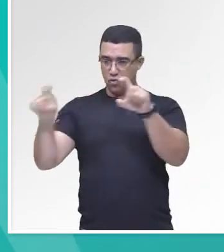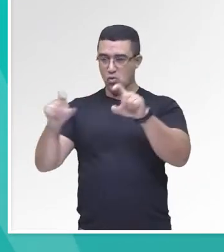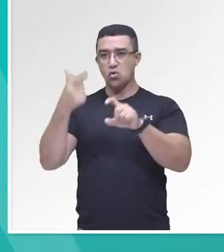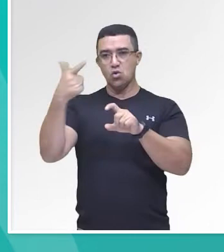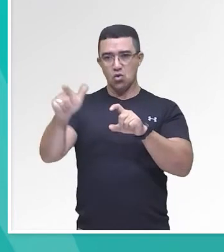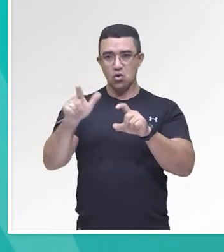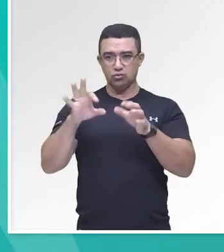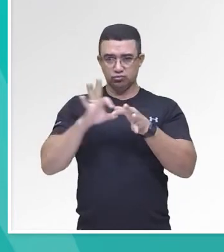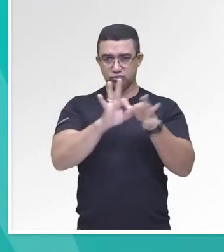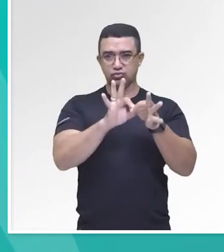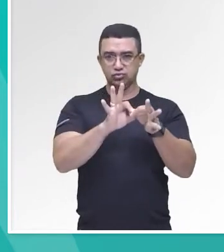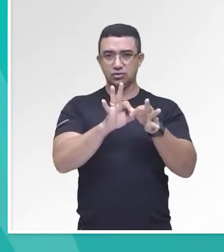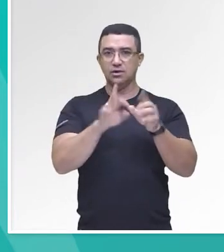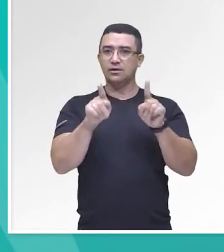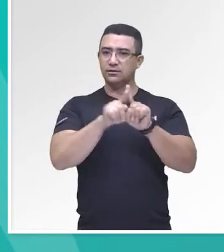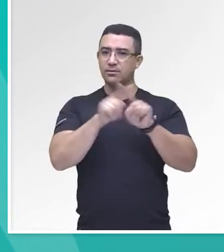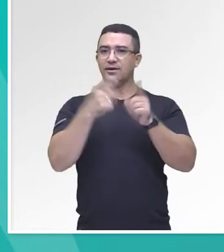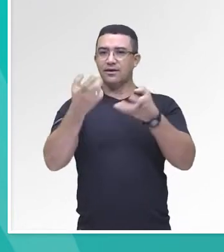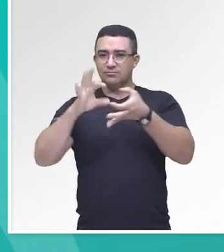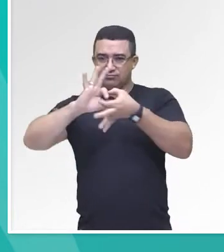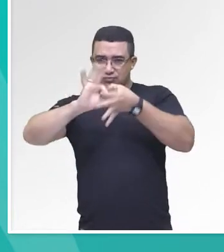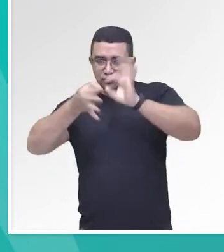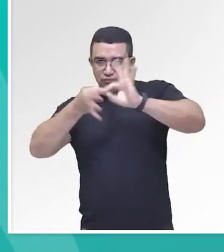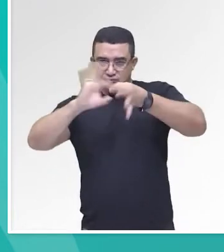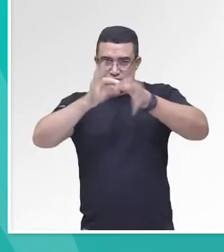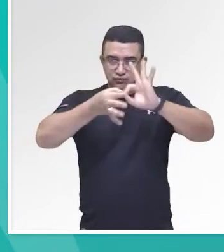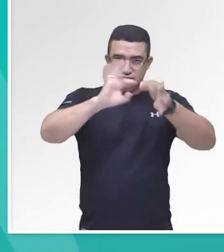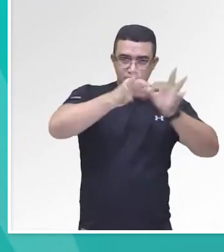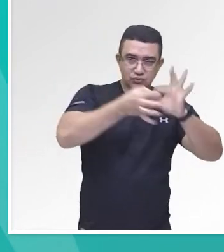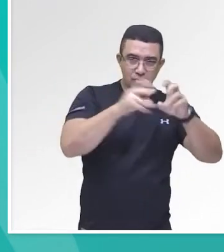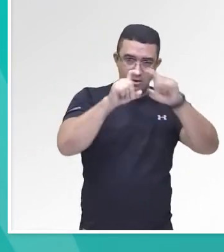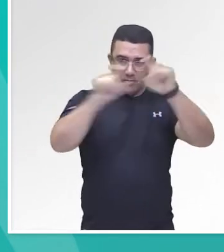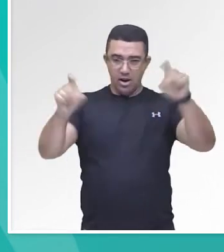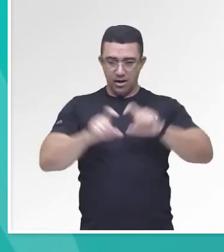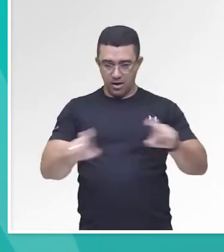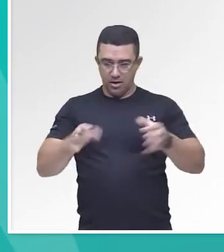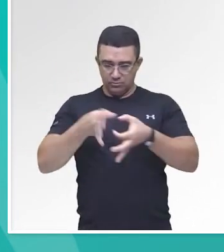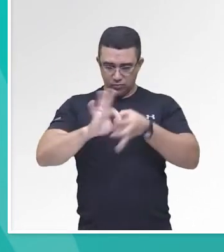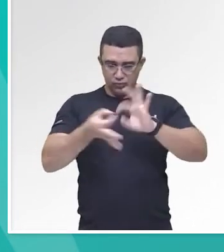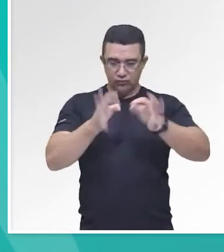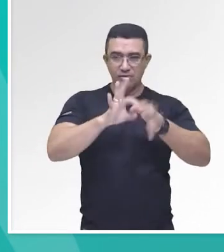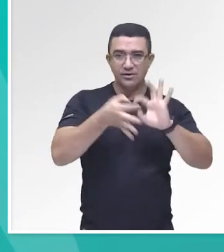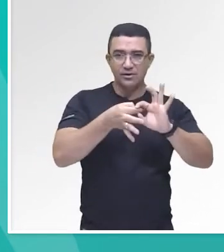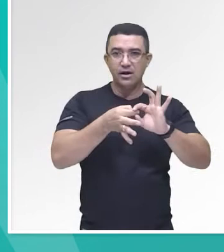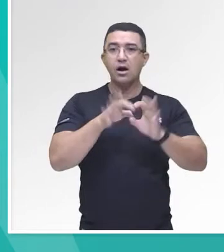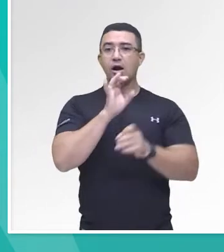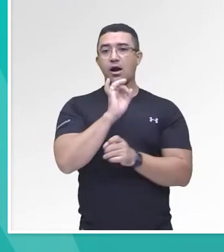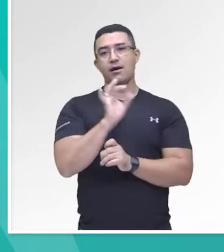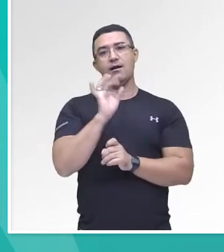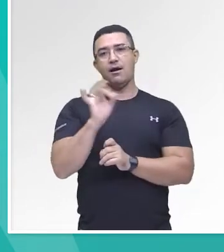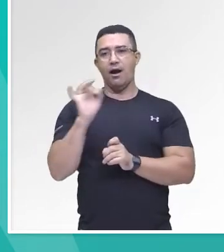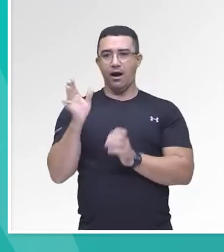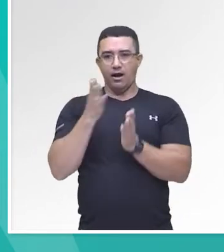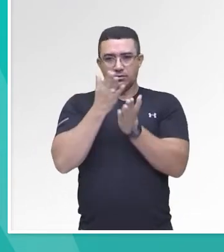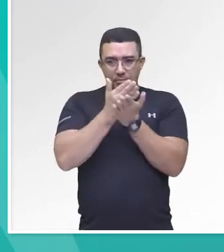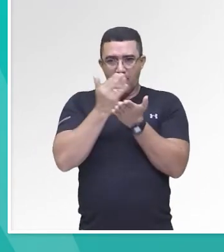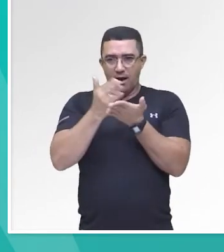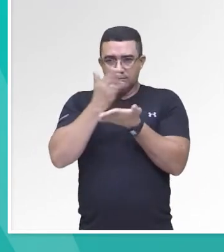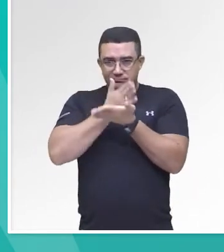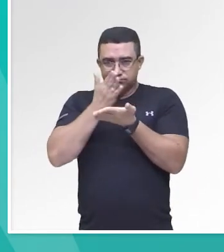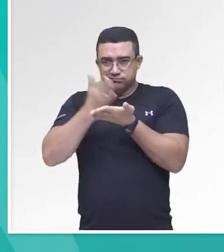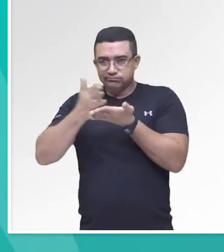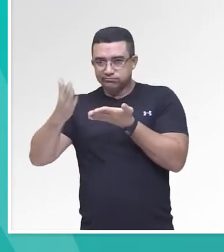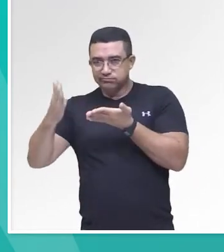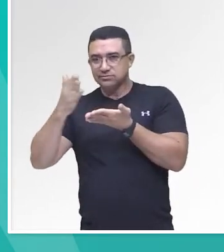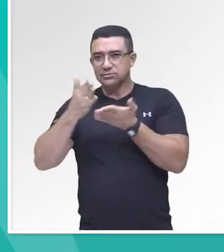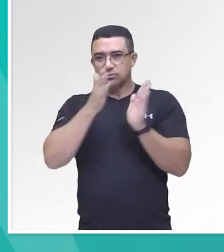quando eu quero fazer o encadeamento lógico entre um parágrafo e outro. Então, cada uma dessas partes do texto precisam